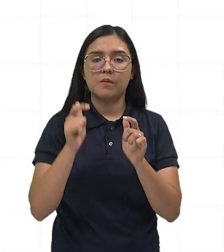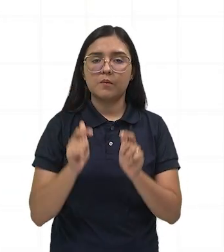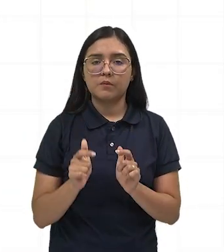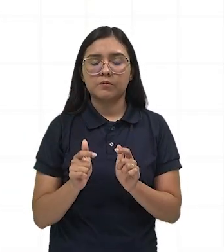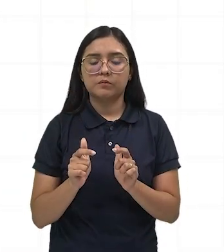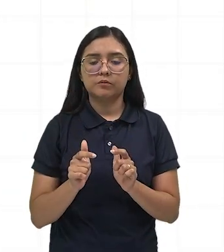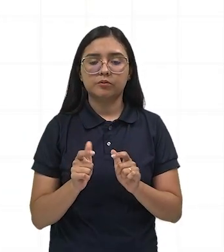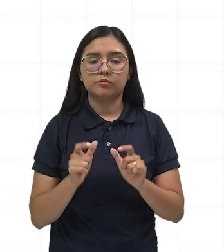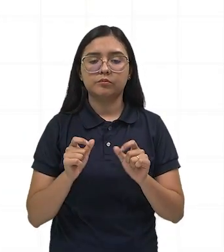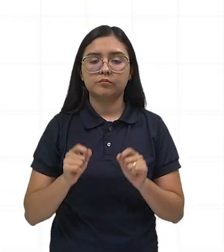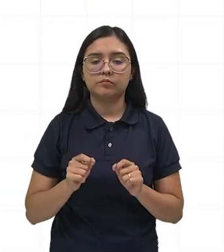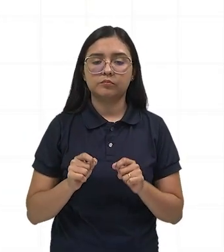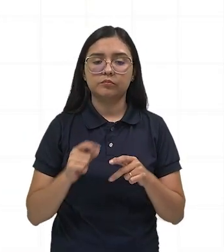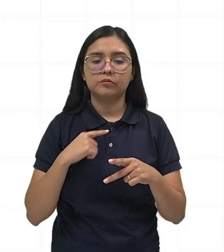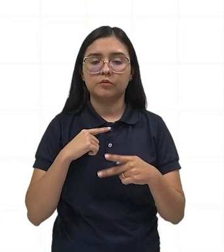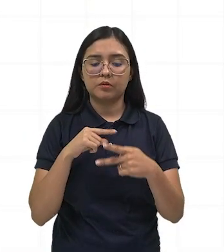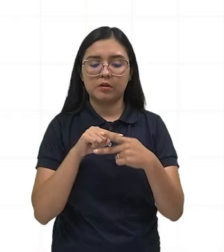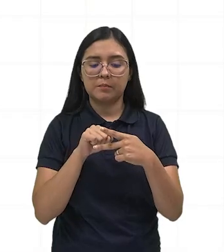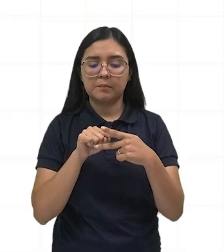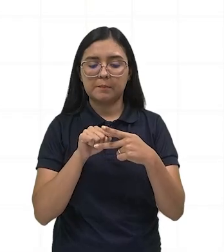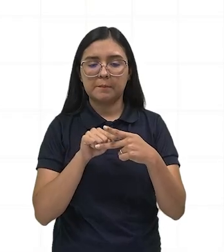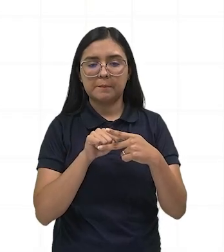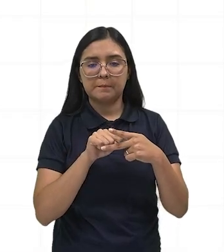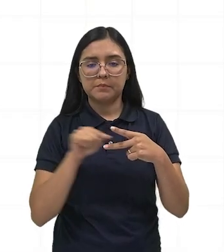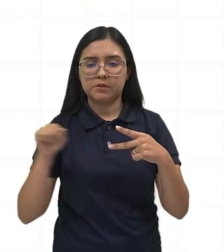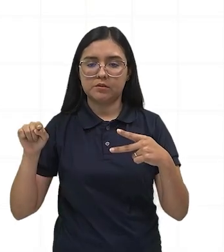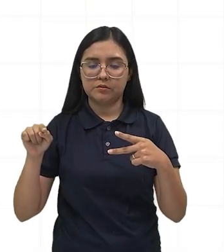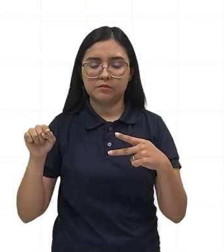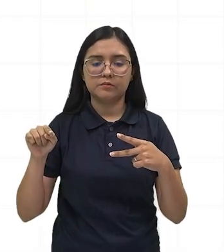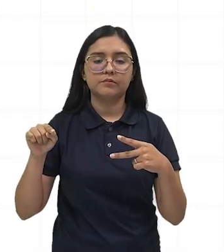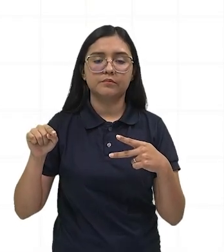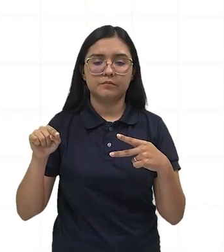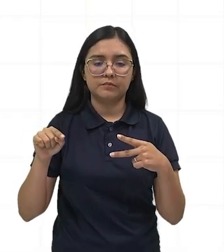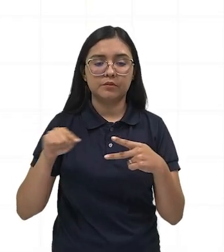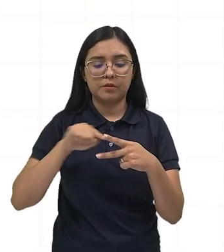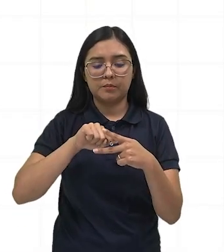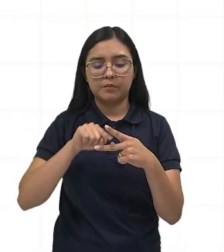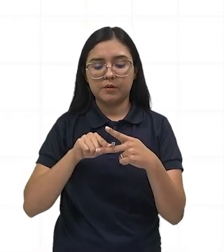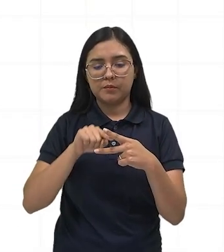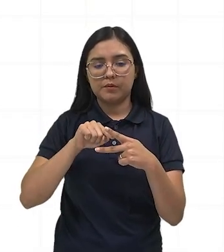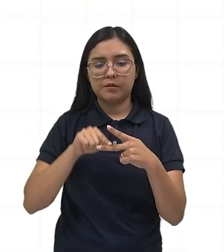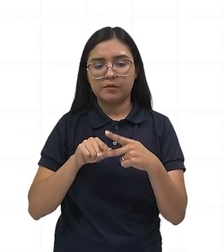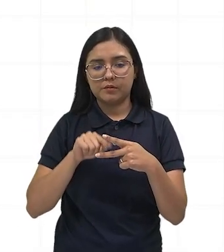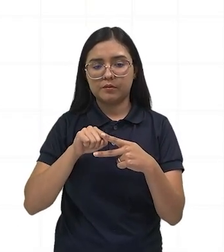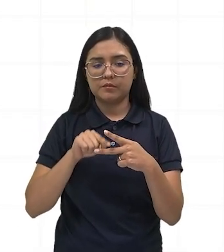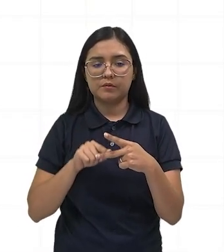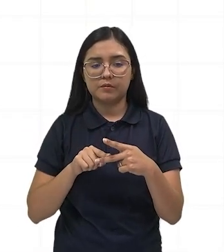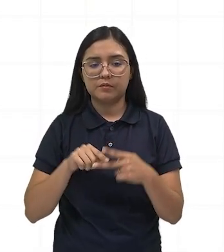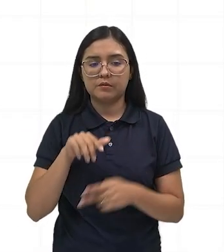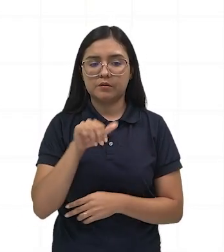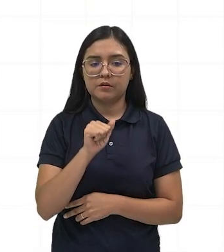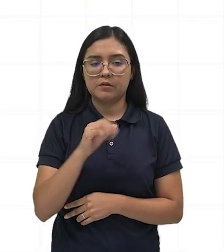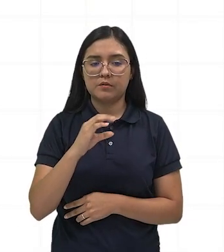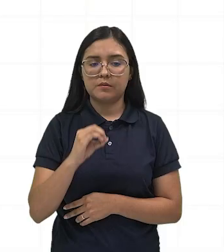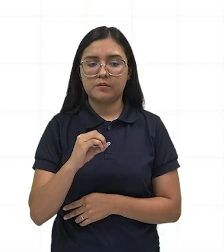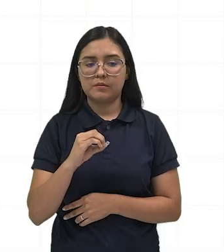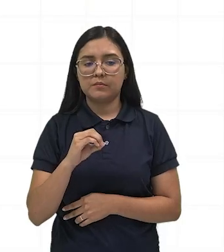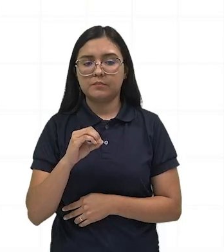ficar situada ali a bissetriz. Então, aqui o meu ângulo, que antes era o ângulo, né,